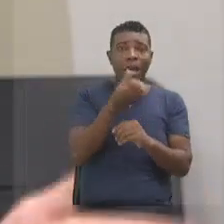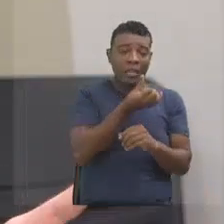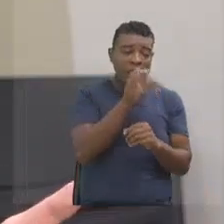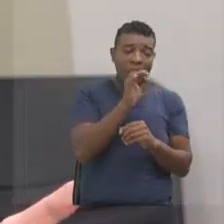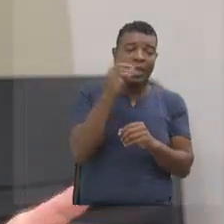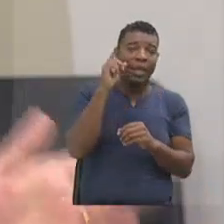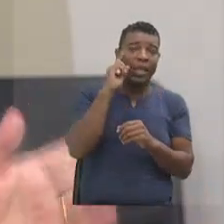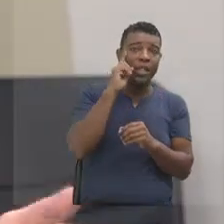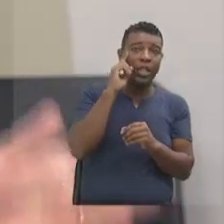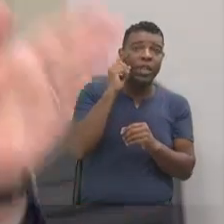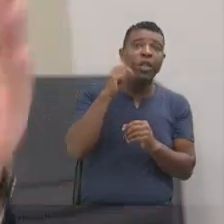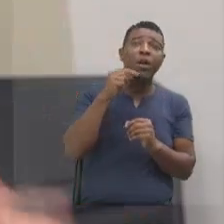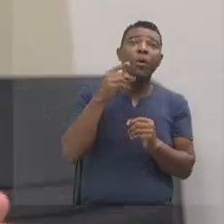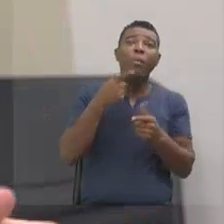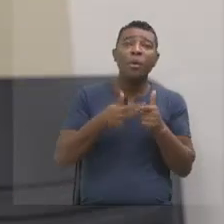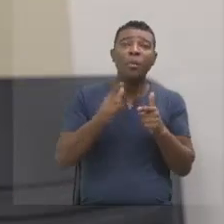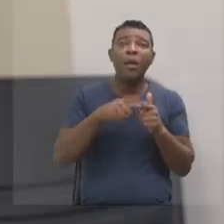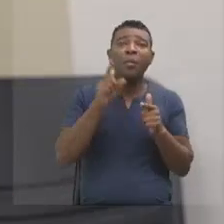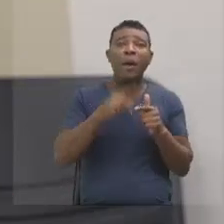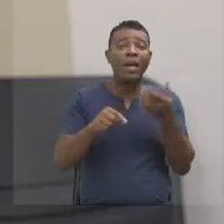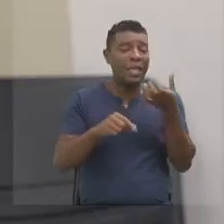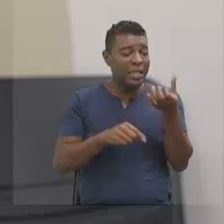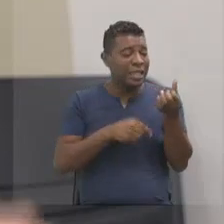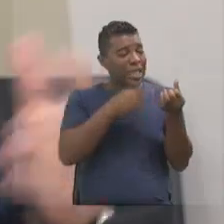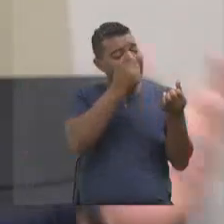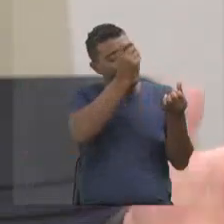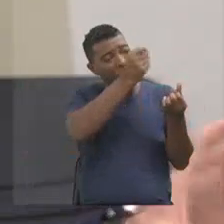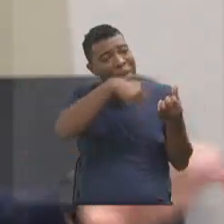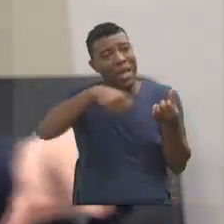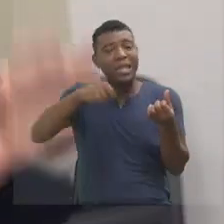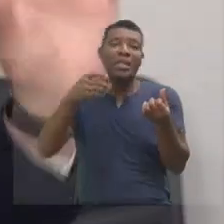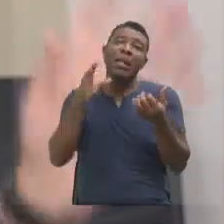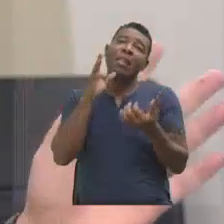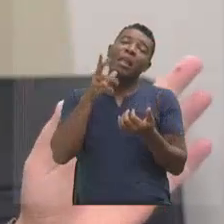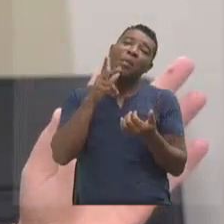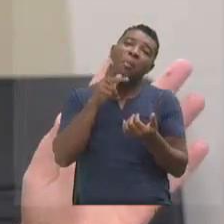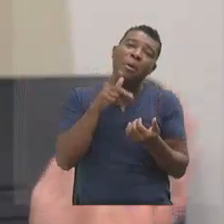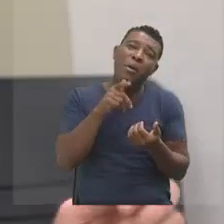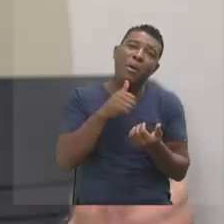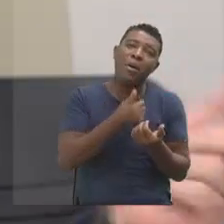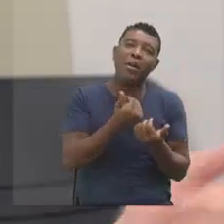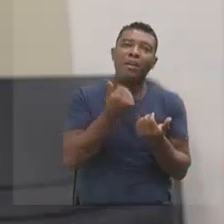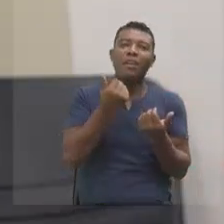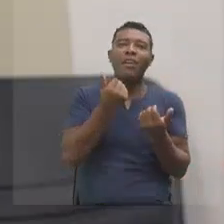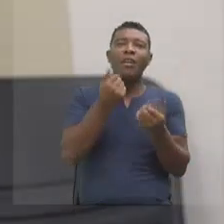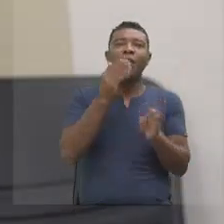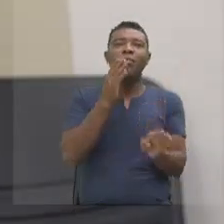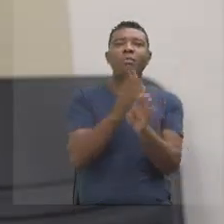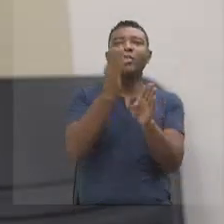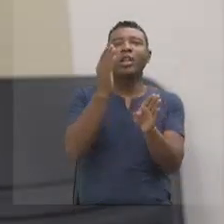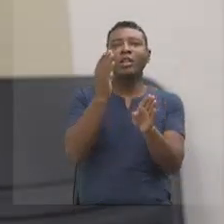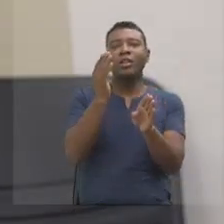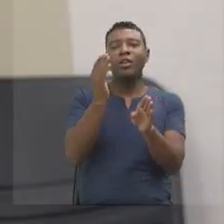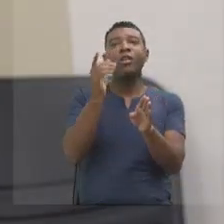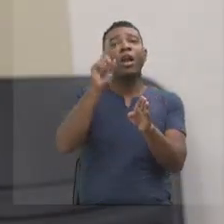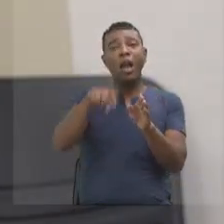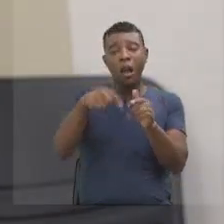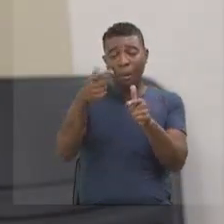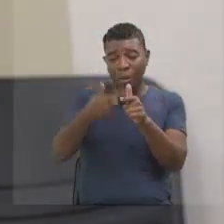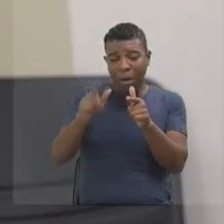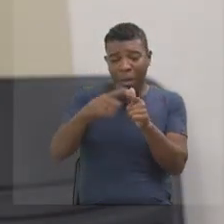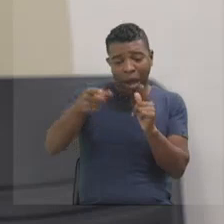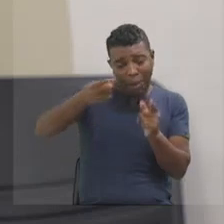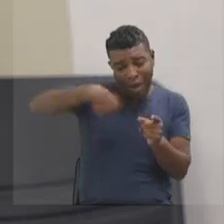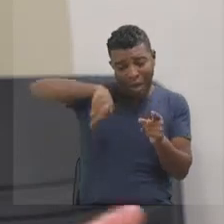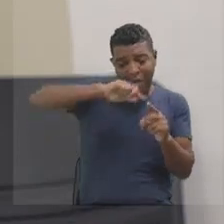é o 6 meses que demora para ter o diagnóstico patológico que vários problemas são né mas é o problema que a gente reconhece como